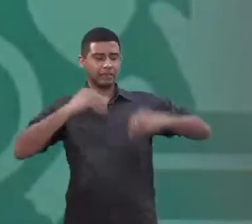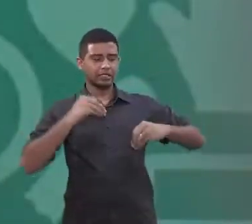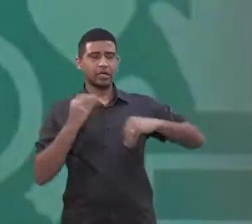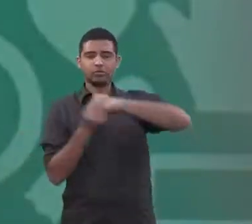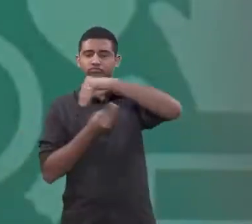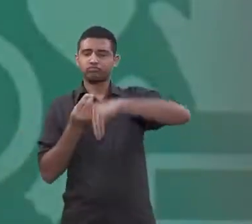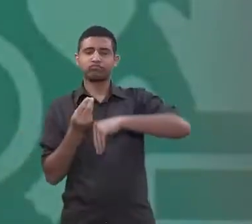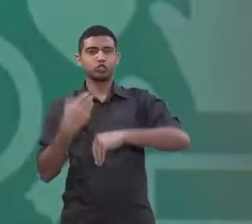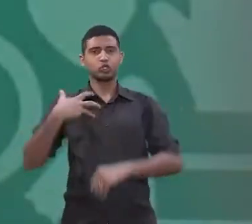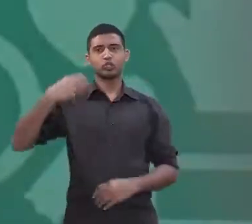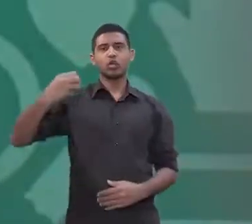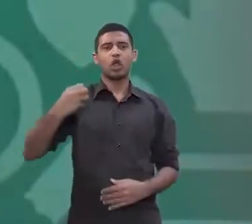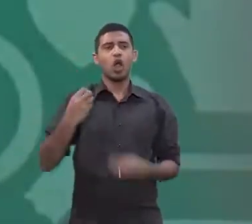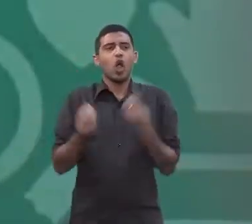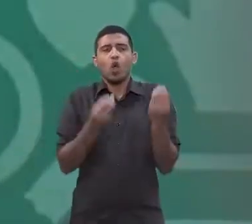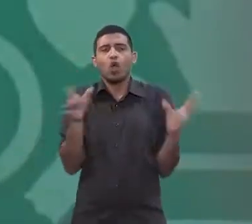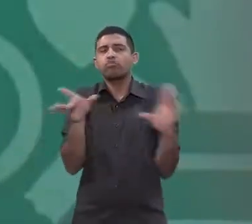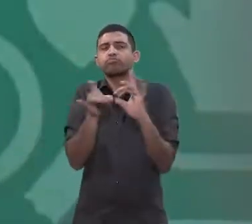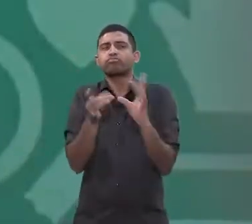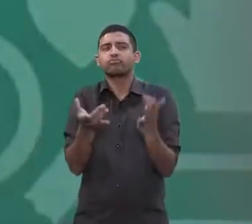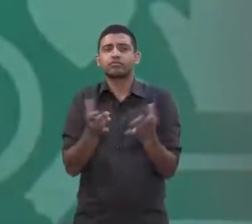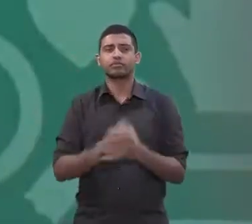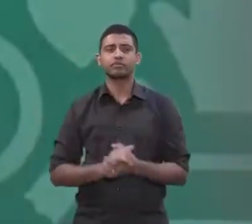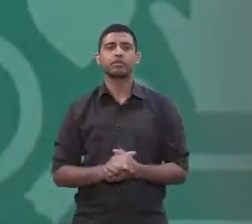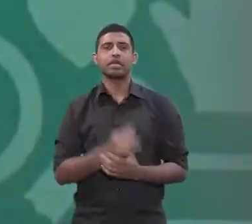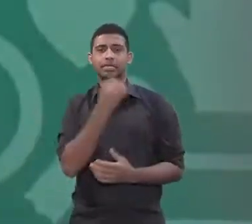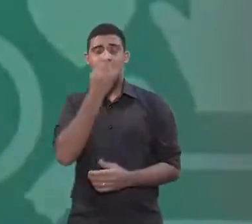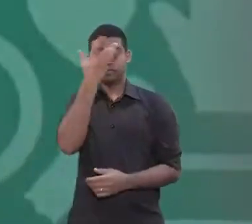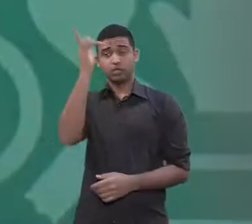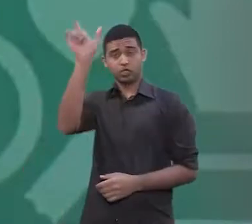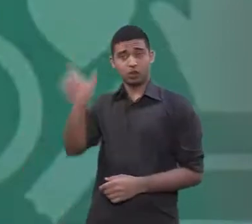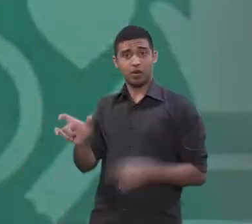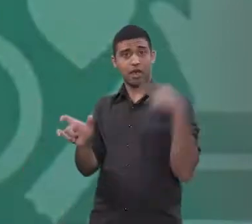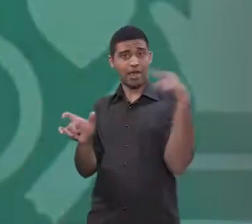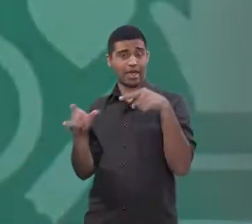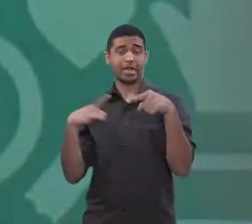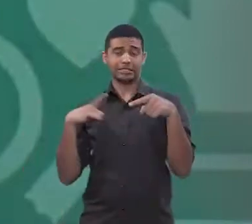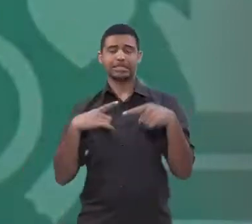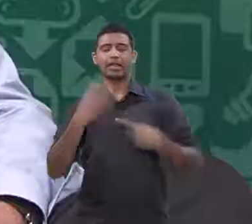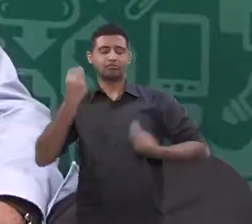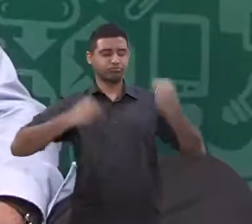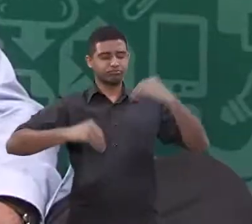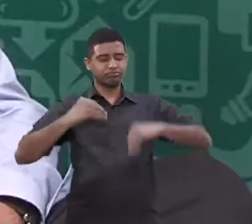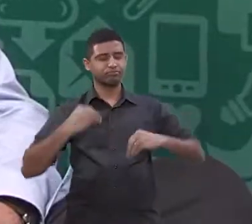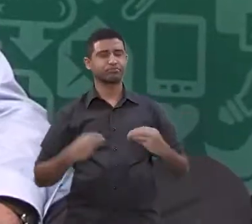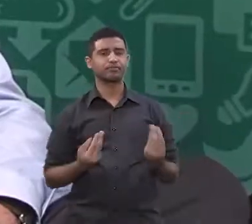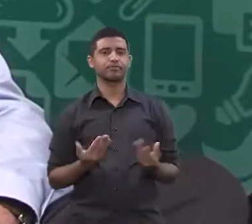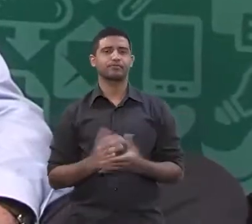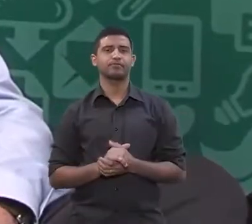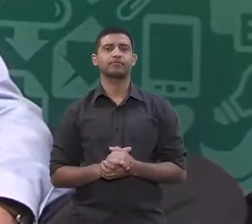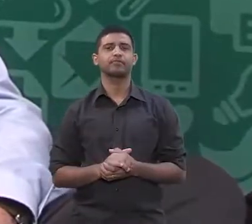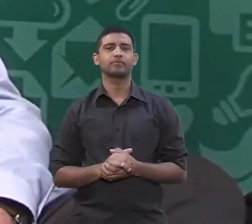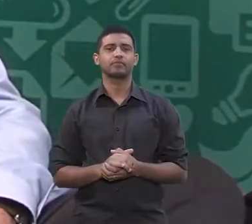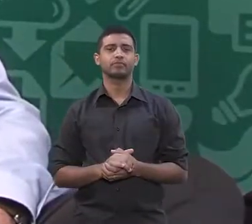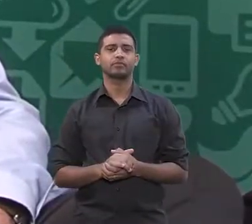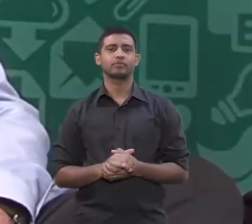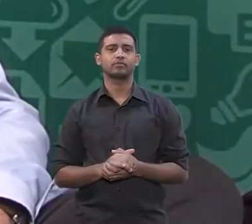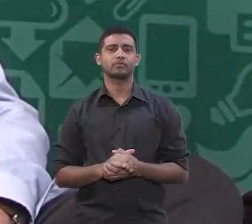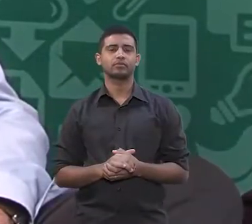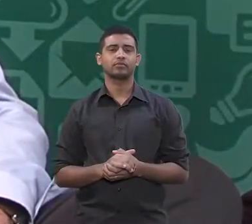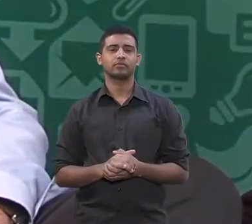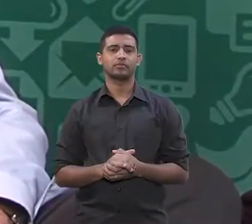e suicídio, como que a gente pode fazer essa ligação? Uma pessoa depressiva, né? Uma pessoa que tem depressão, não